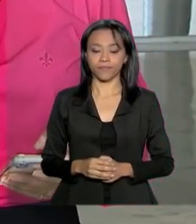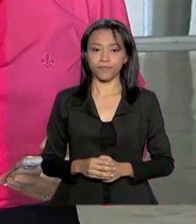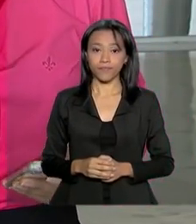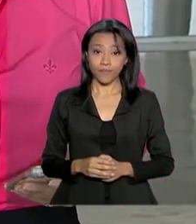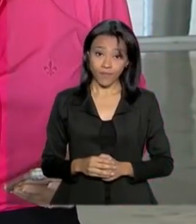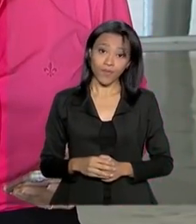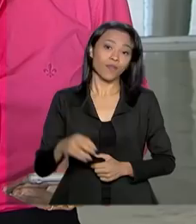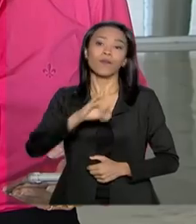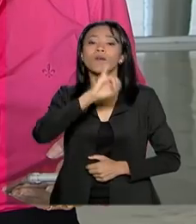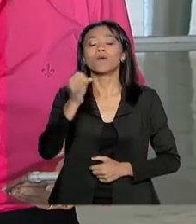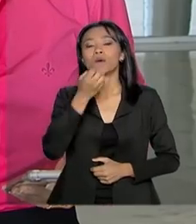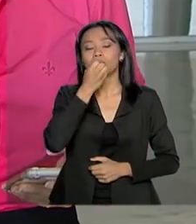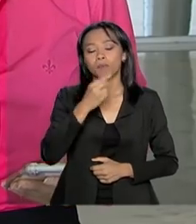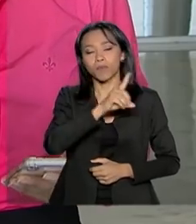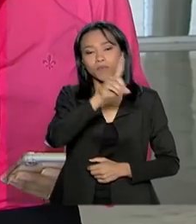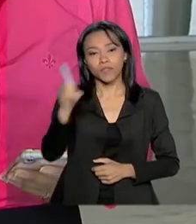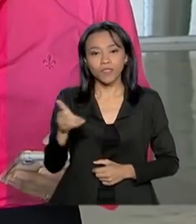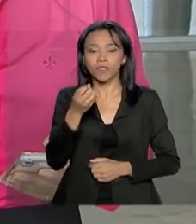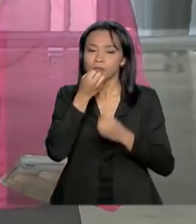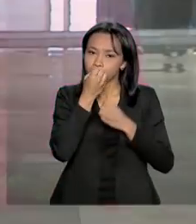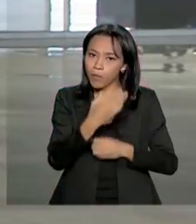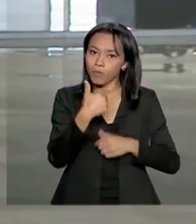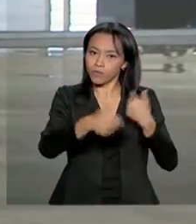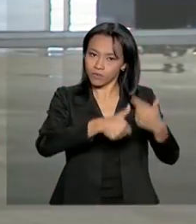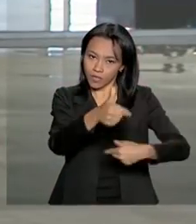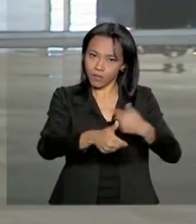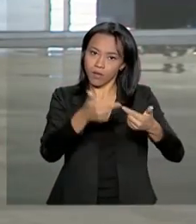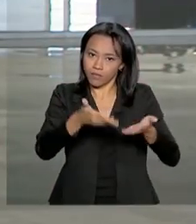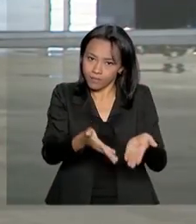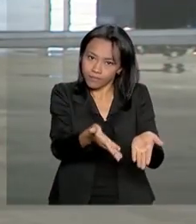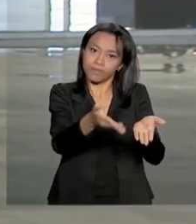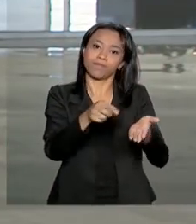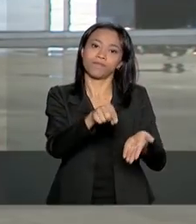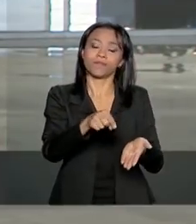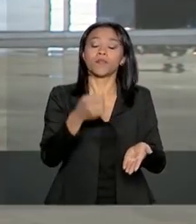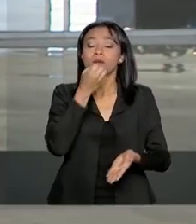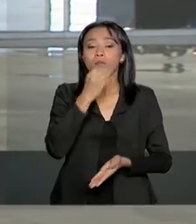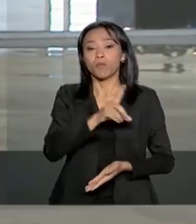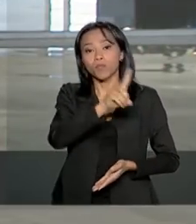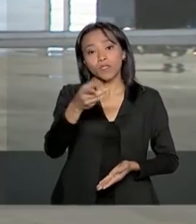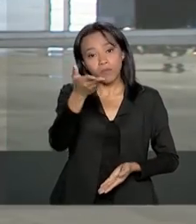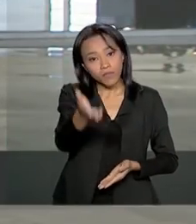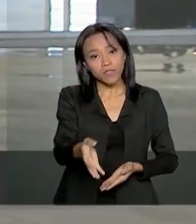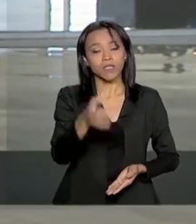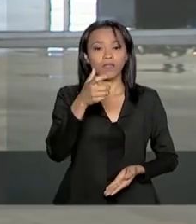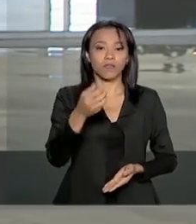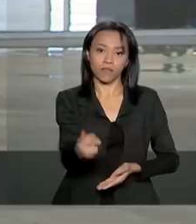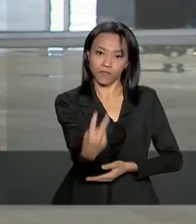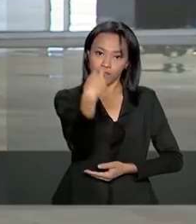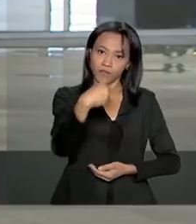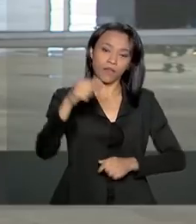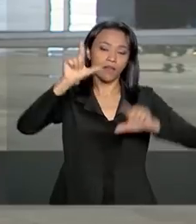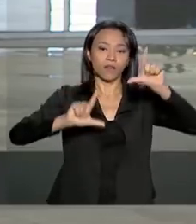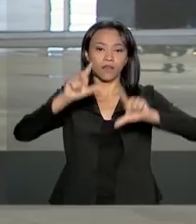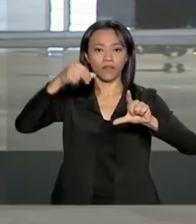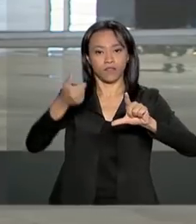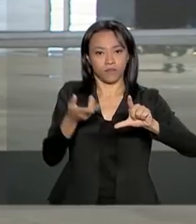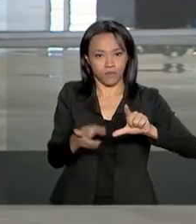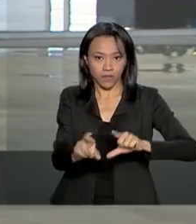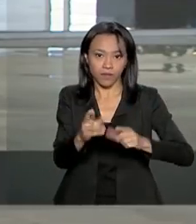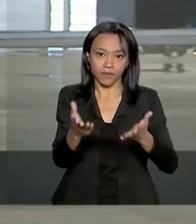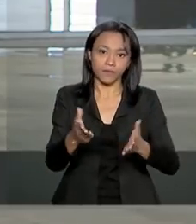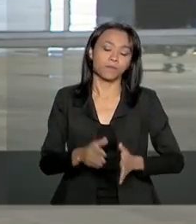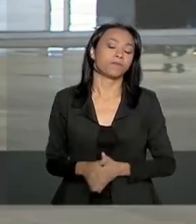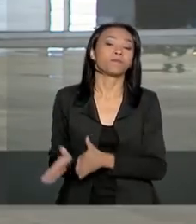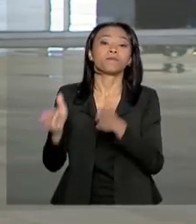Olá, bom dia para você, Luana, e bom trabalho aí em Brumadinho. Bom dia também para você que acompanha a NBR, a TV do Governo